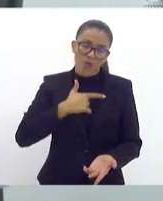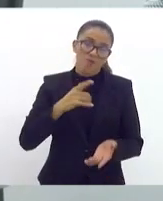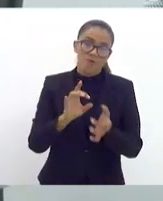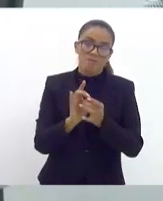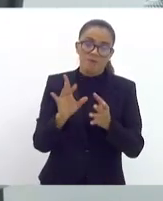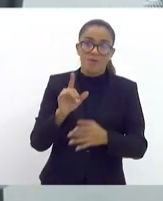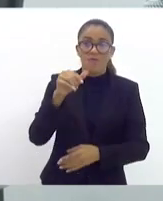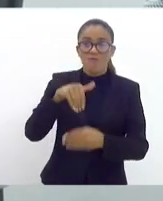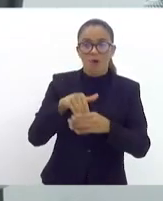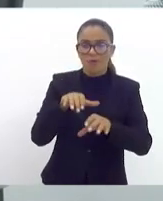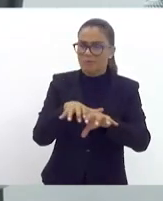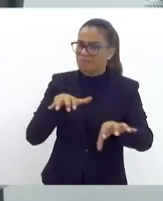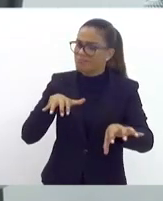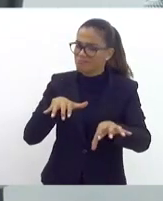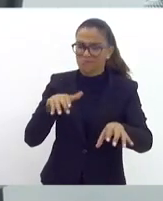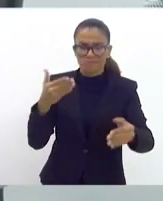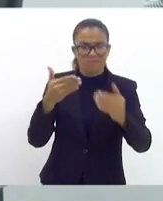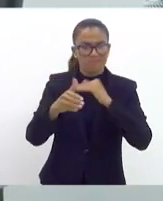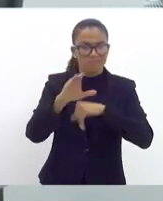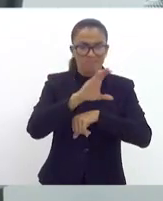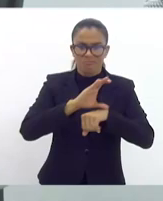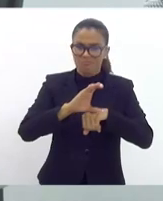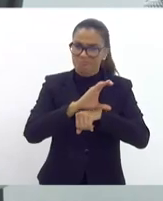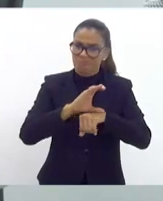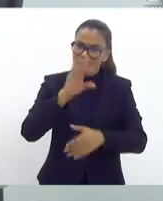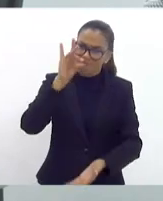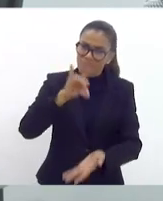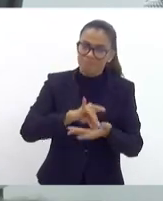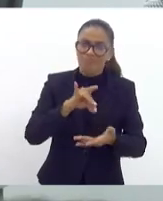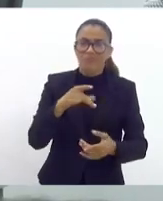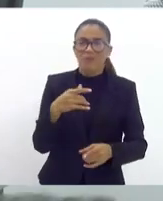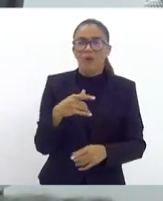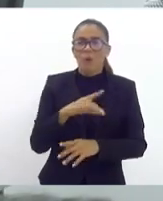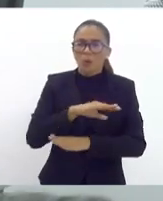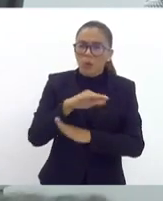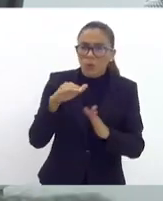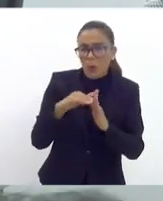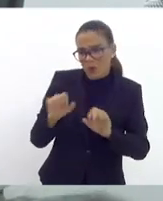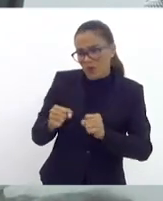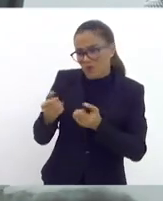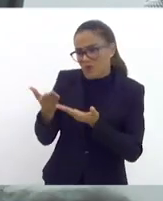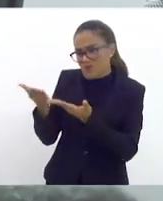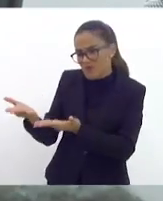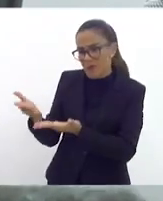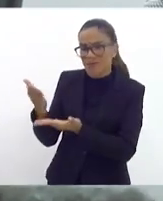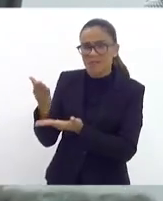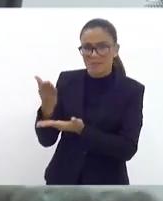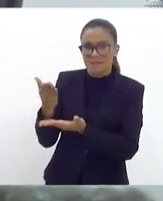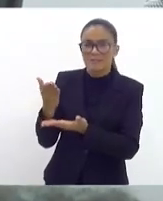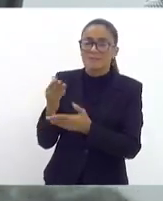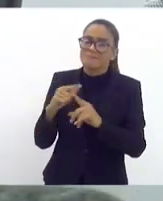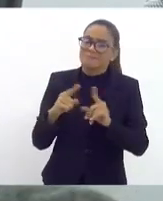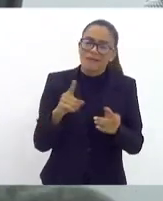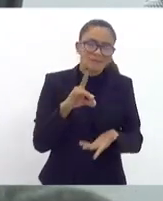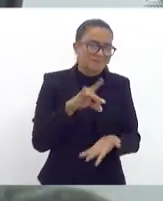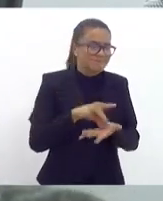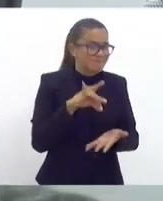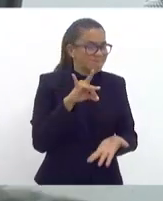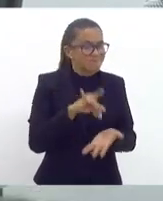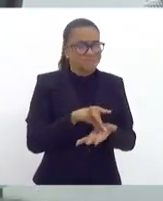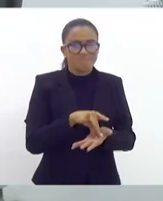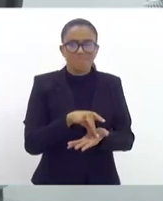apresentar um voto divergente pela inconstitucionalidade pura e simples com todo o esforço de vossa excelência Mas de fato ser um caso clássico de